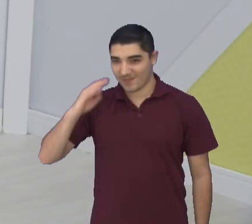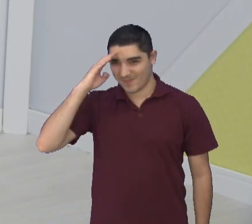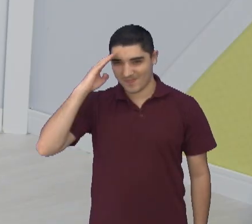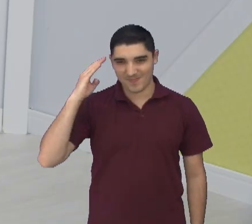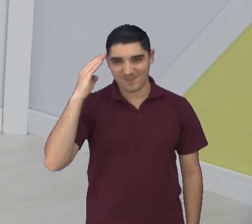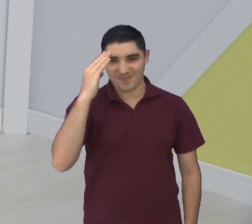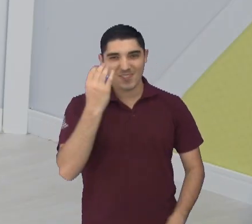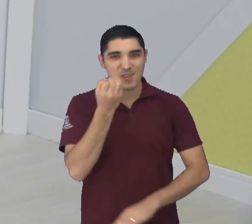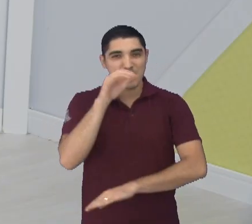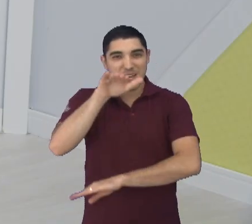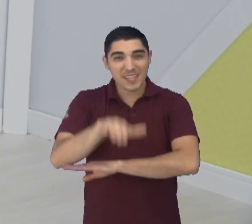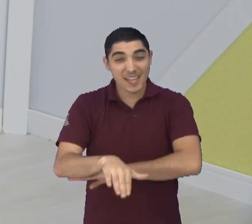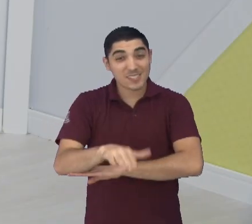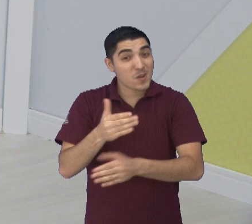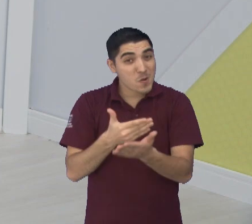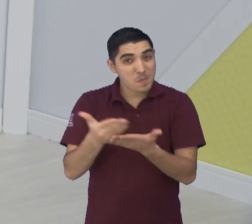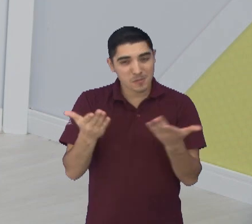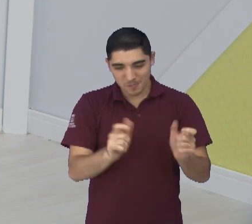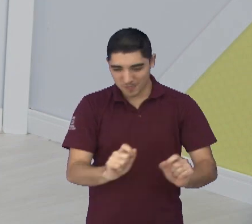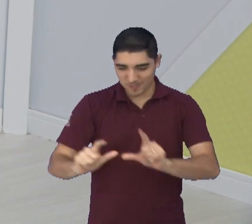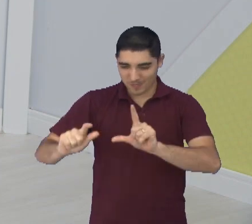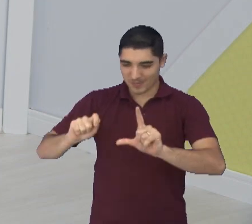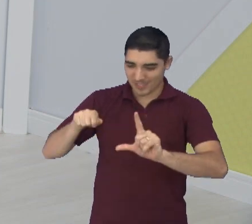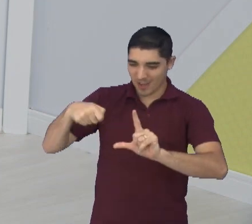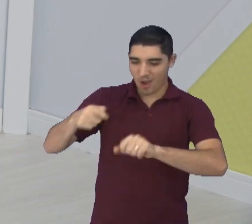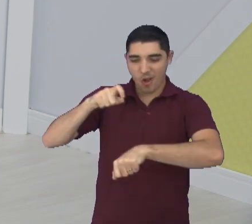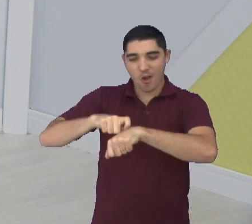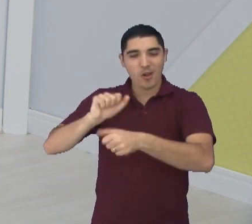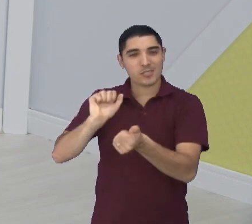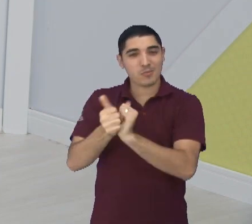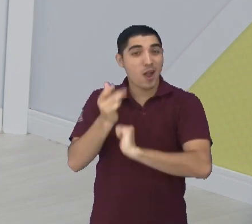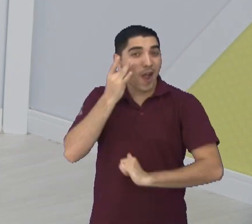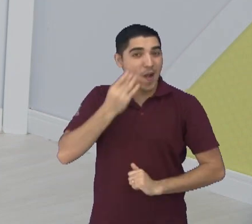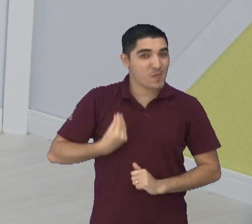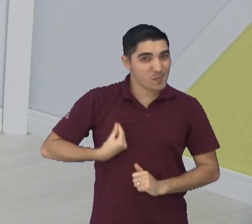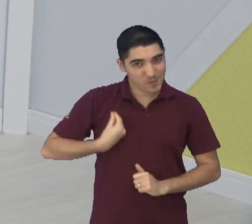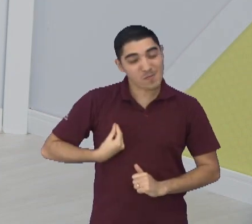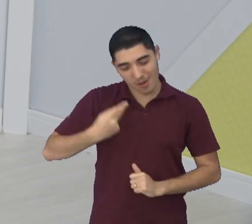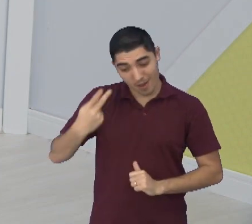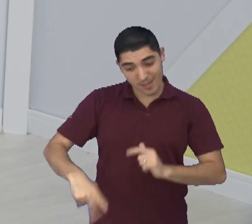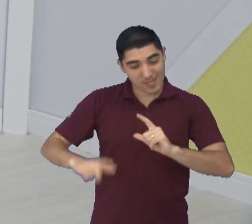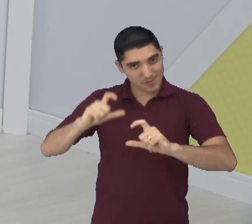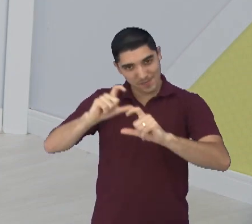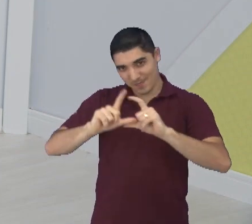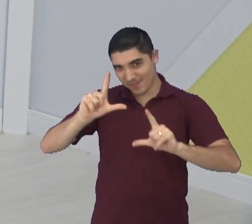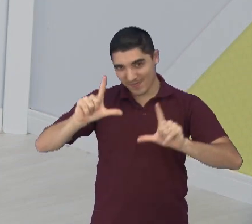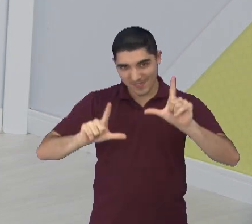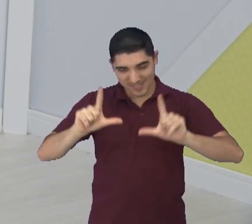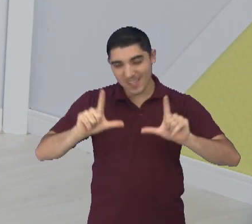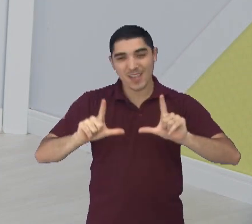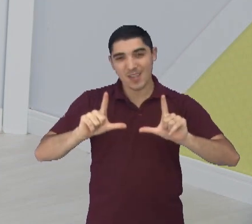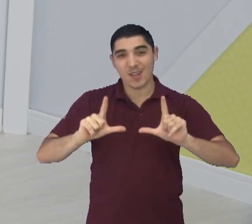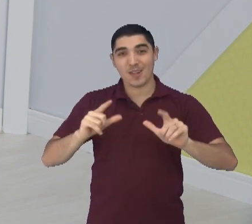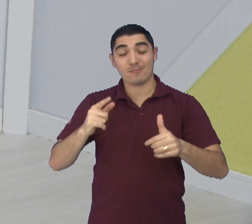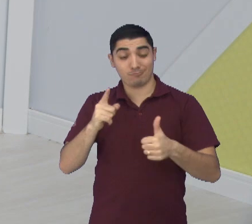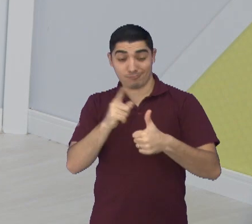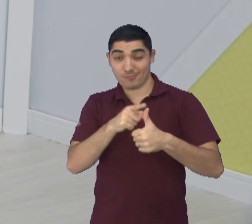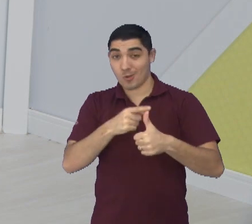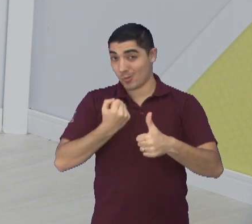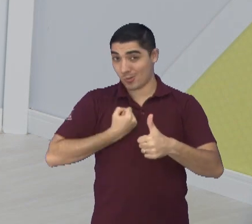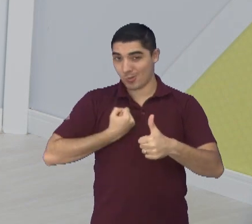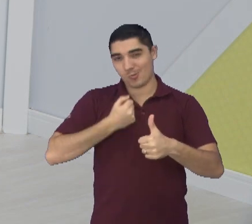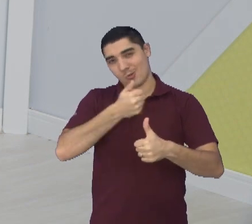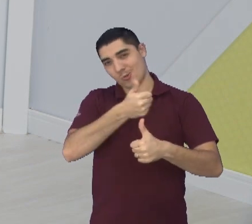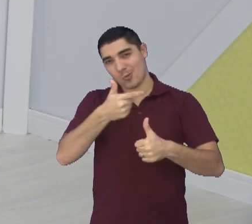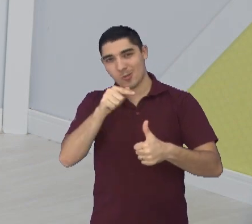Fala galera, uma boa tarde para você. Está começando ao vivaço o programa Hora do Esporte aqui na tela da TV Câmara de São José dos Campos,